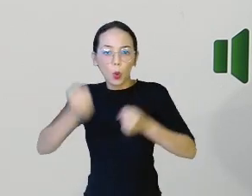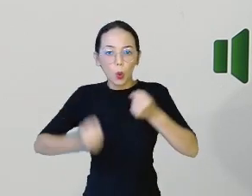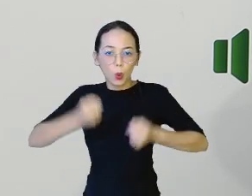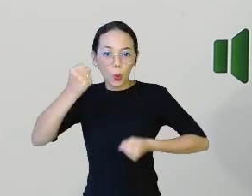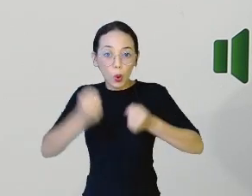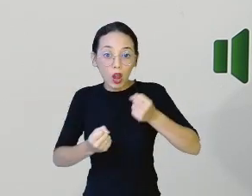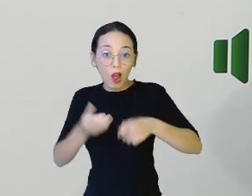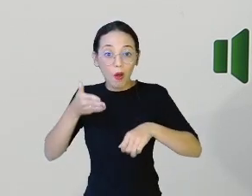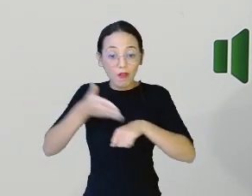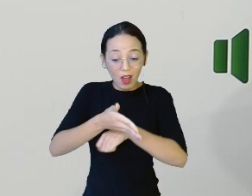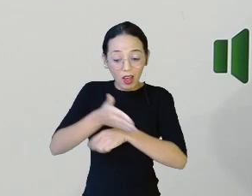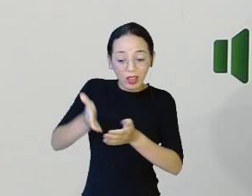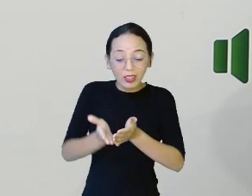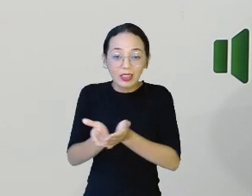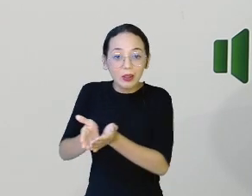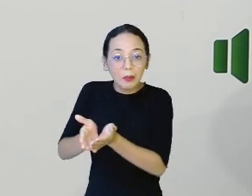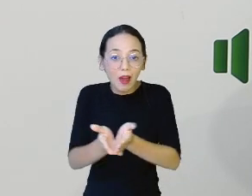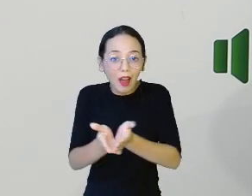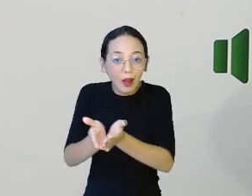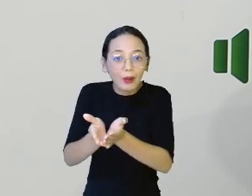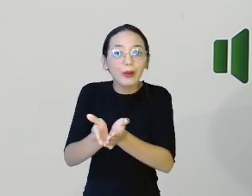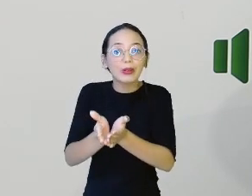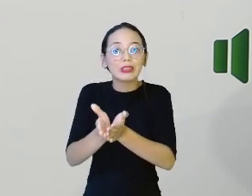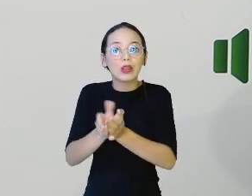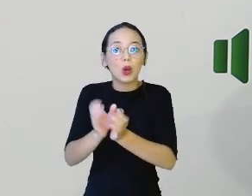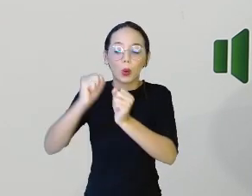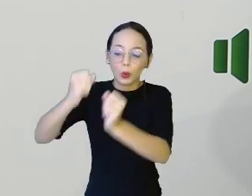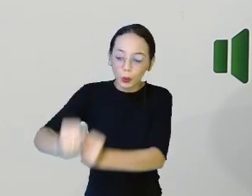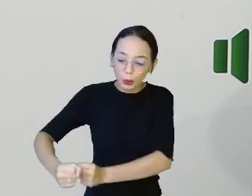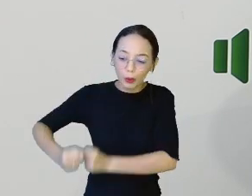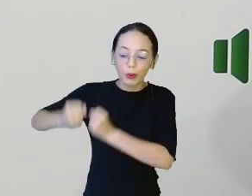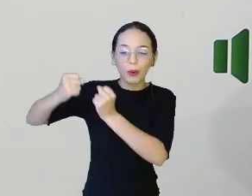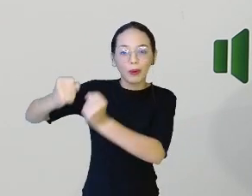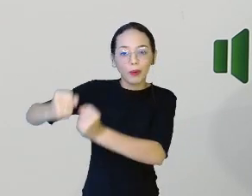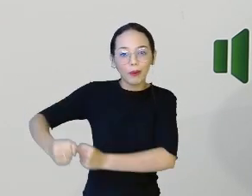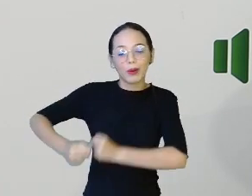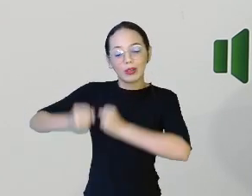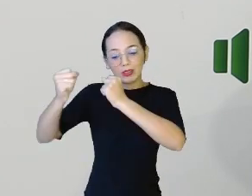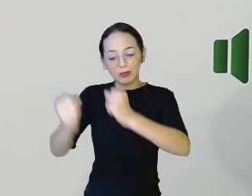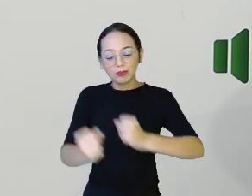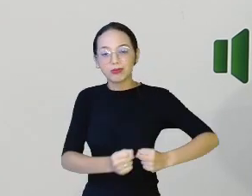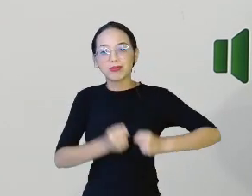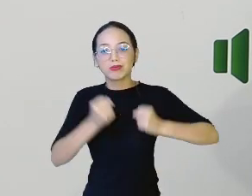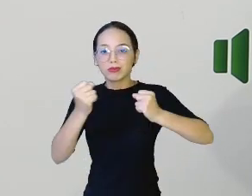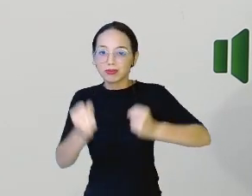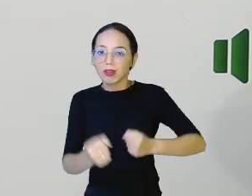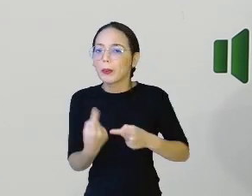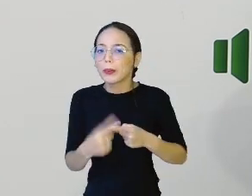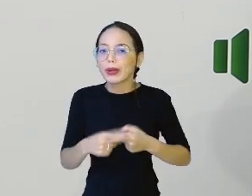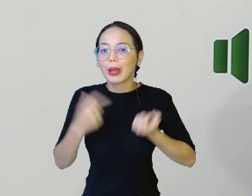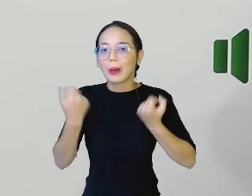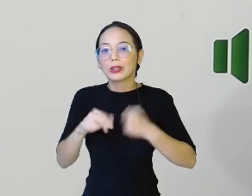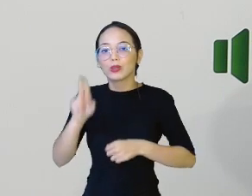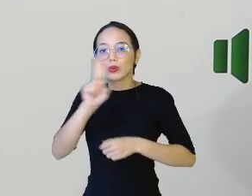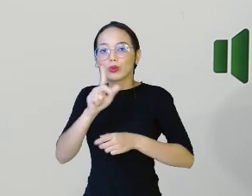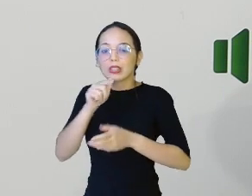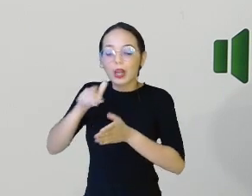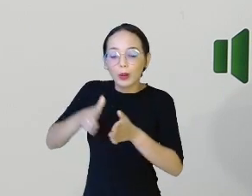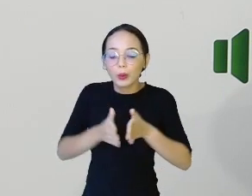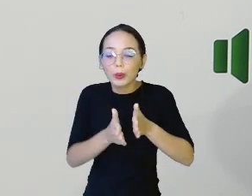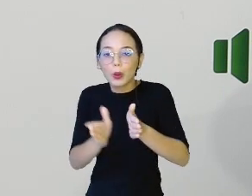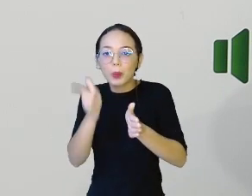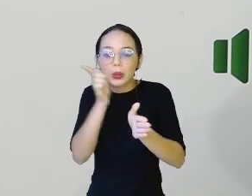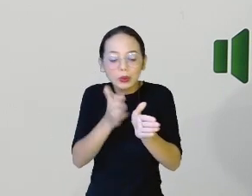eles vão de barco? Isso mesmo, de canoa. Por quê? Porque eles precisam usar o rio para